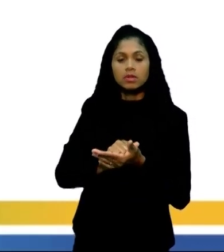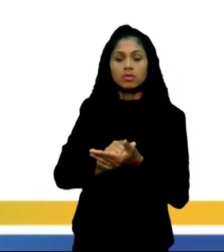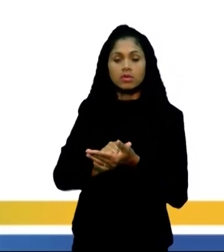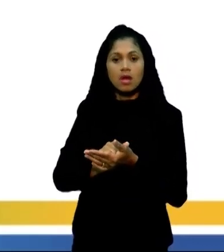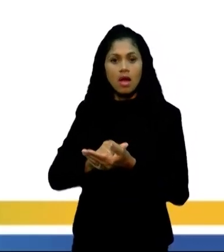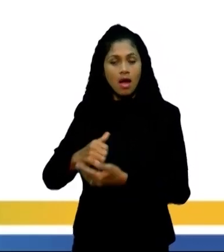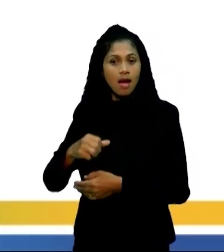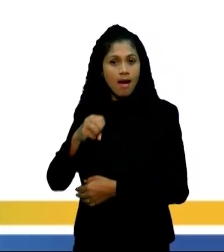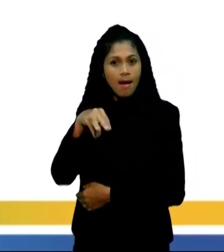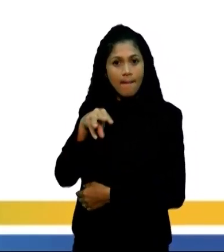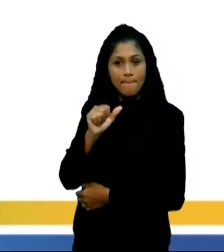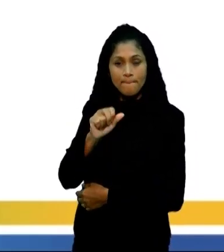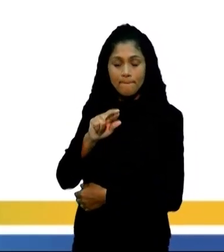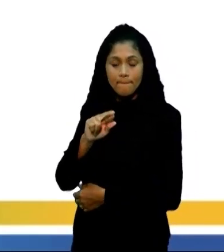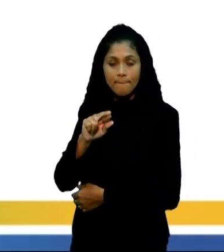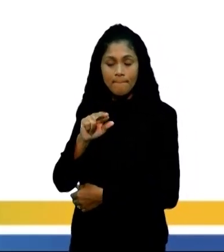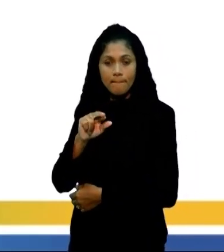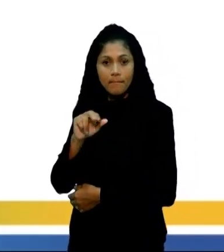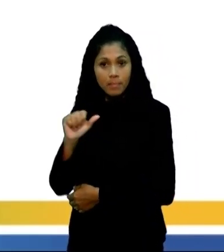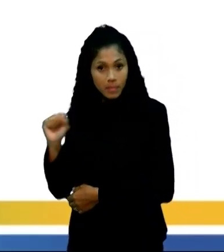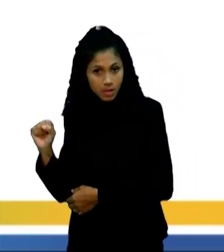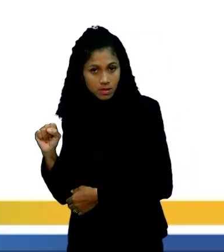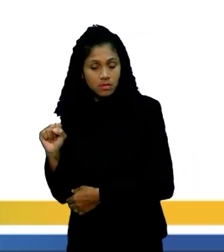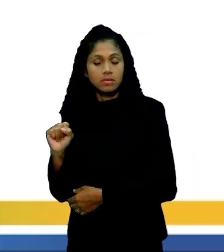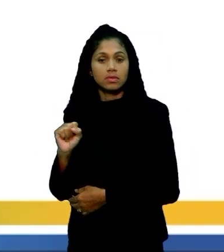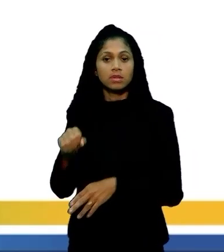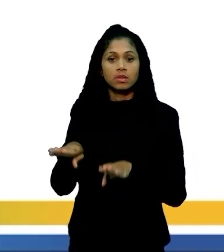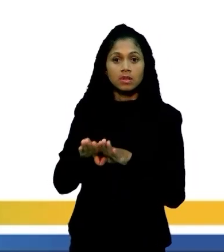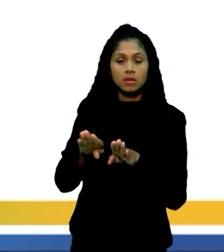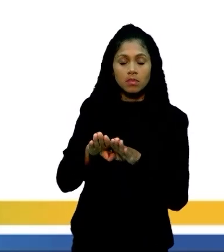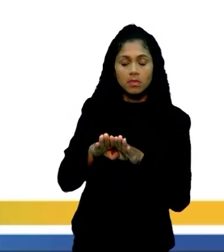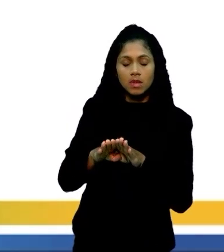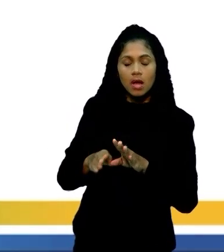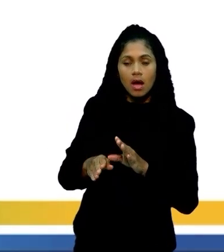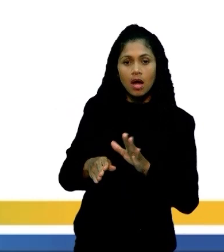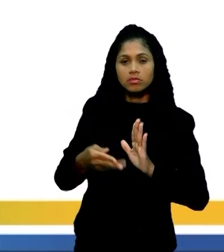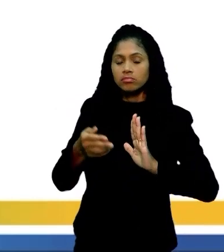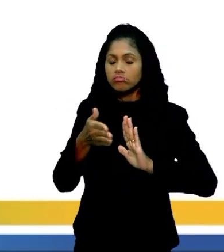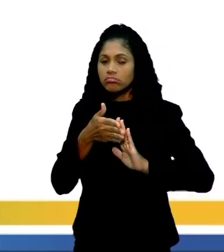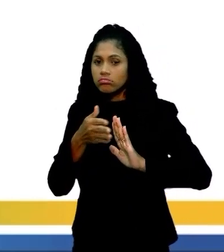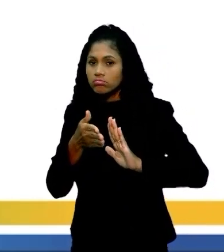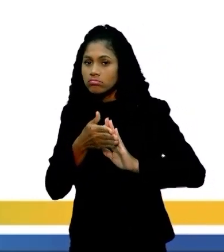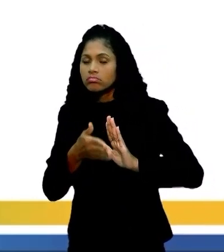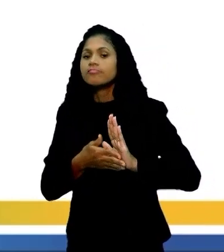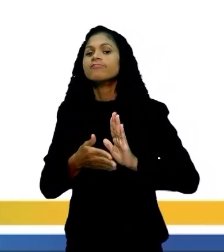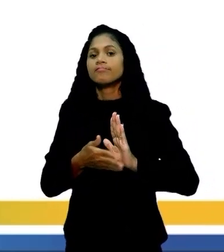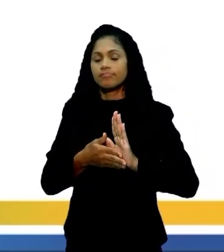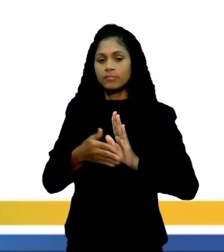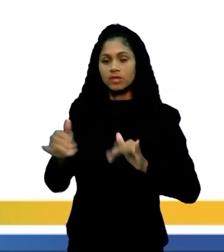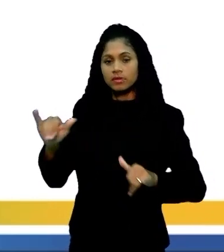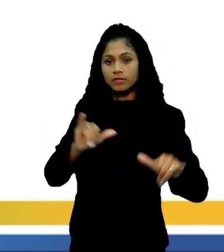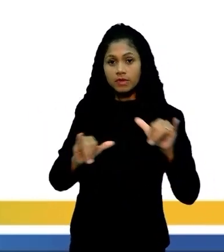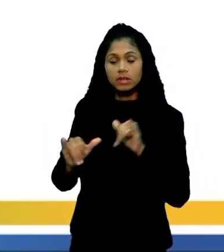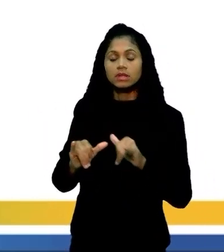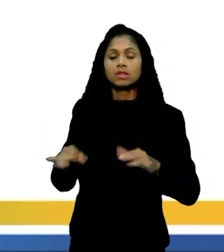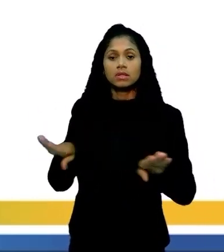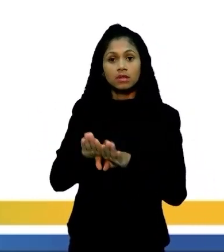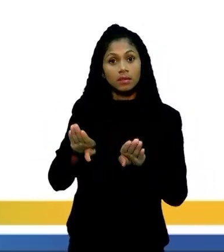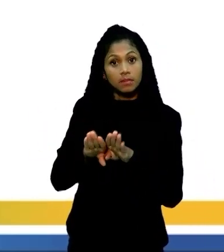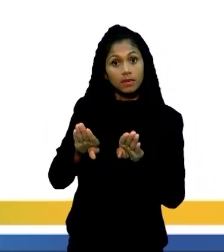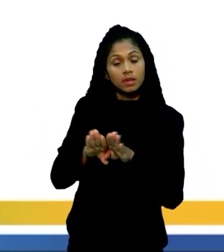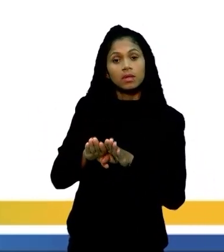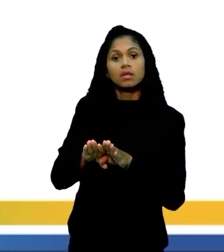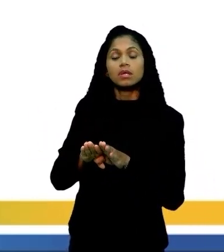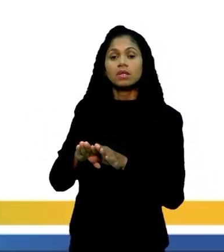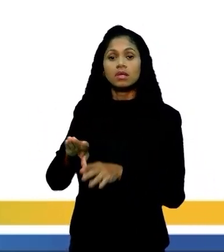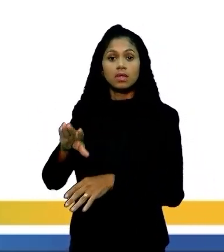suas propriedades químicas e físicas. Colocando as cartas em uma mesa, ele